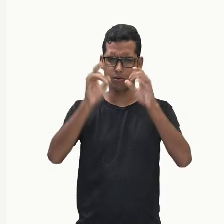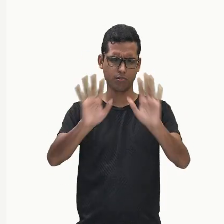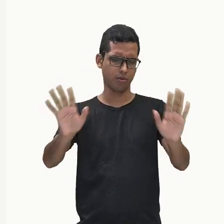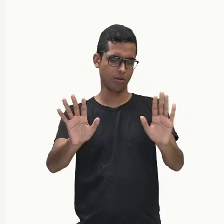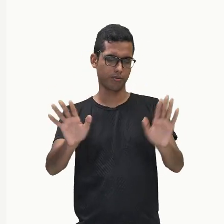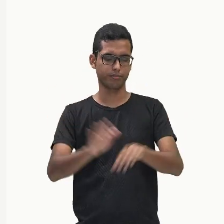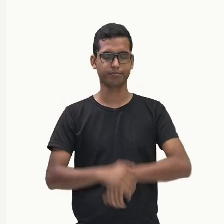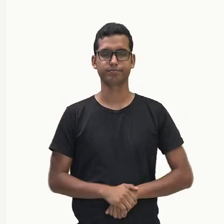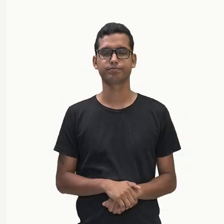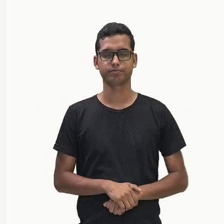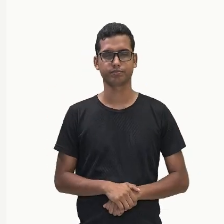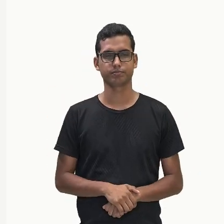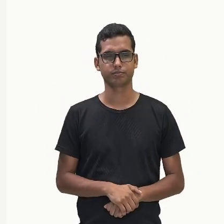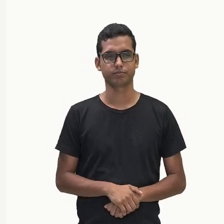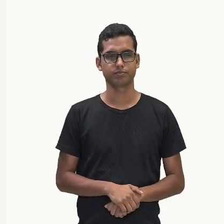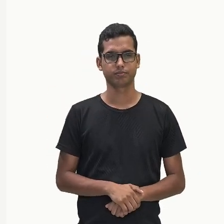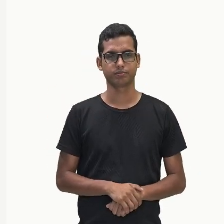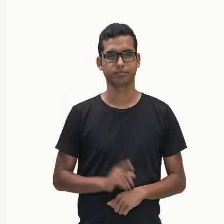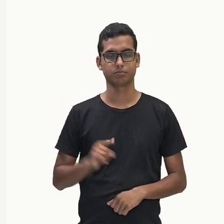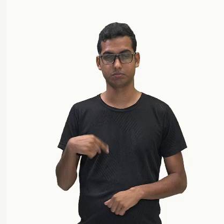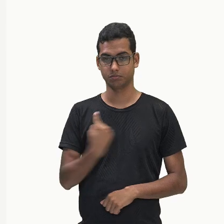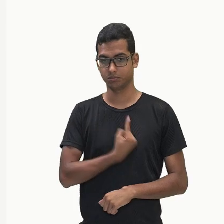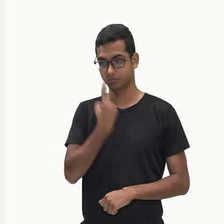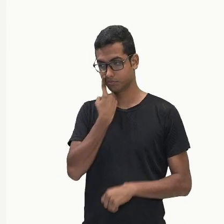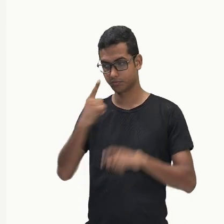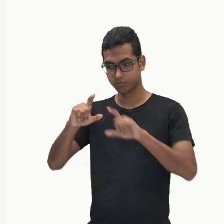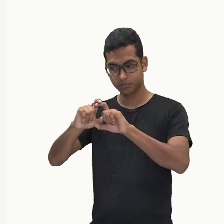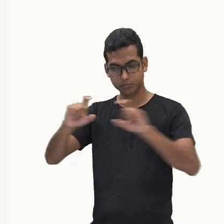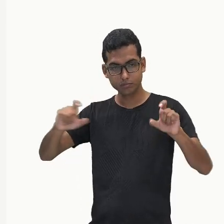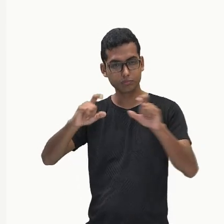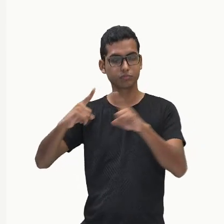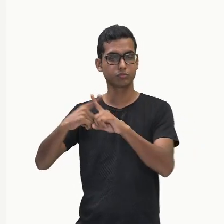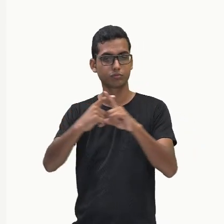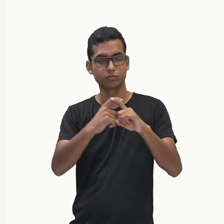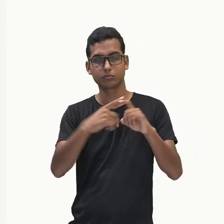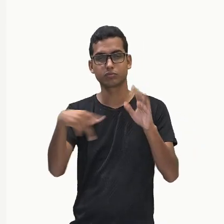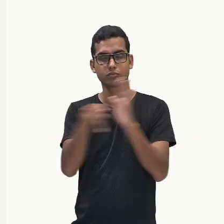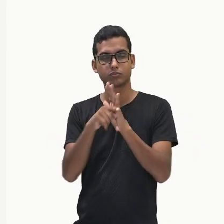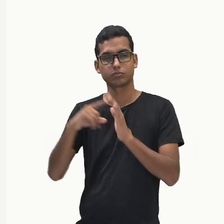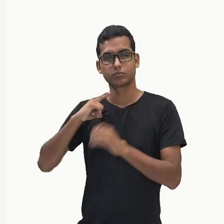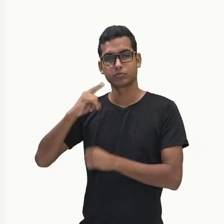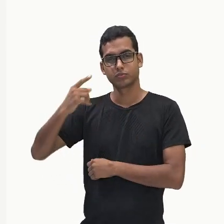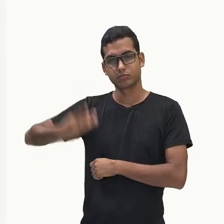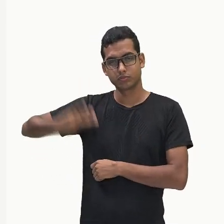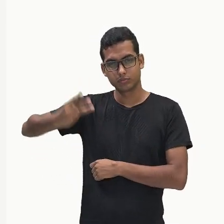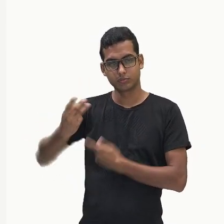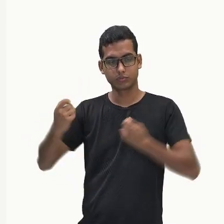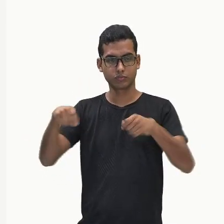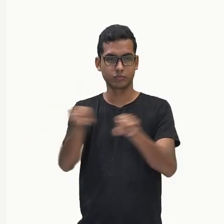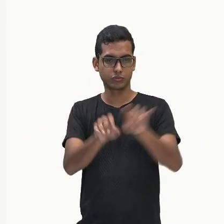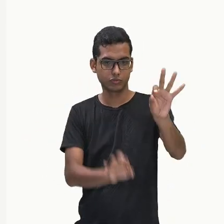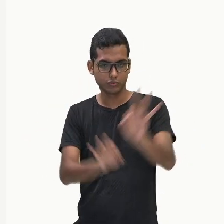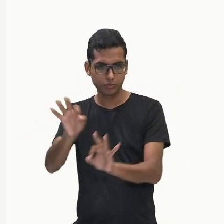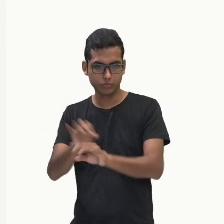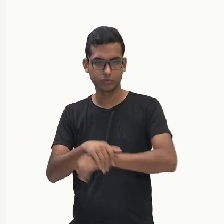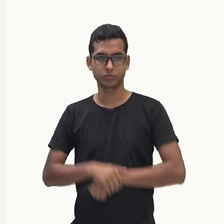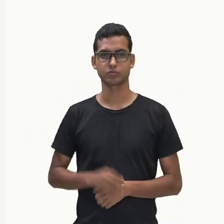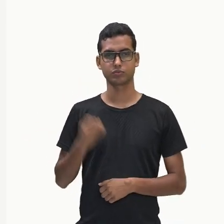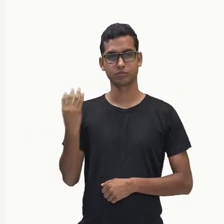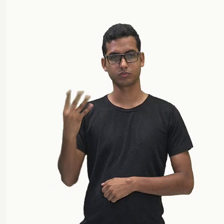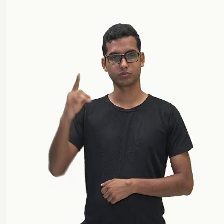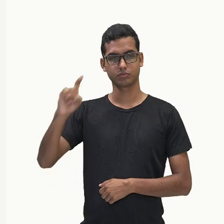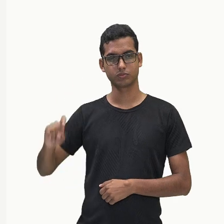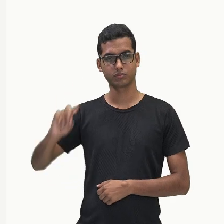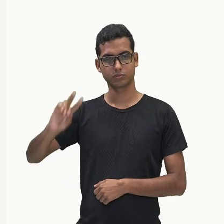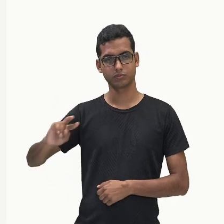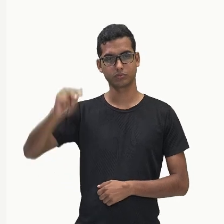Nós vimos, né, que a função do terceiro grau aí pode ser reescrita como sendo 4x² mais